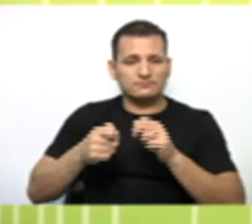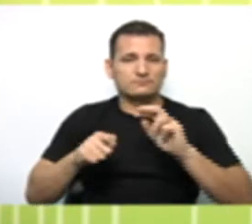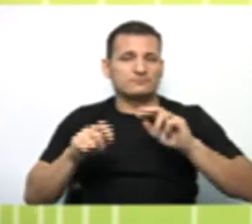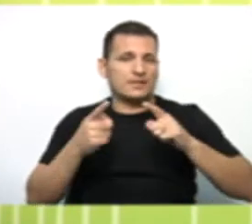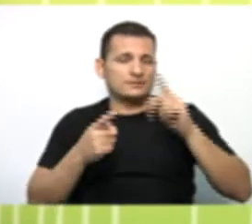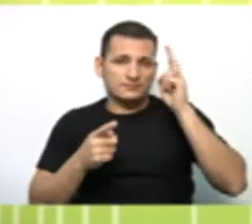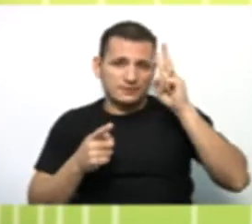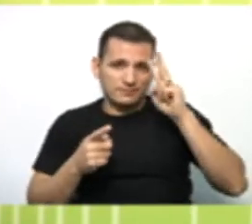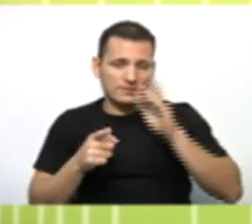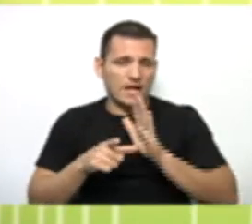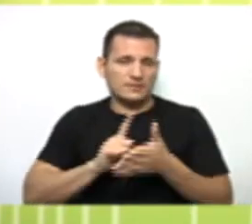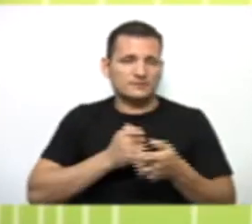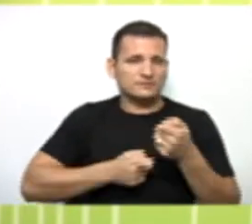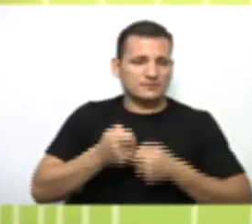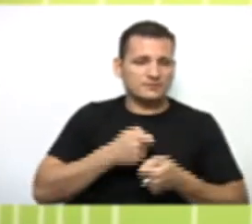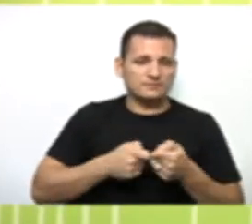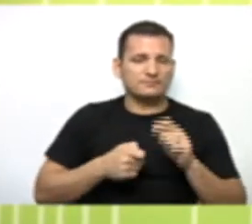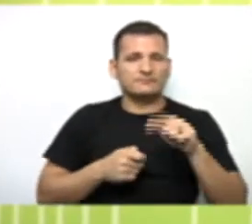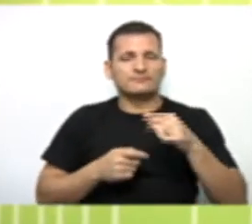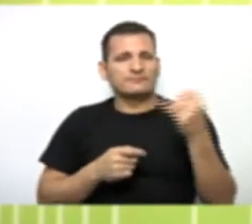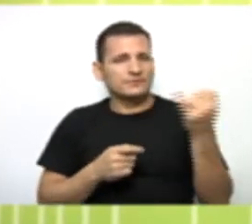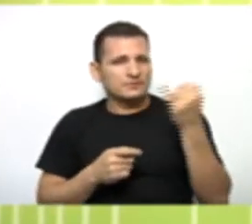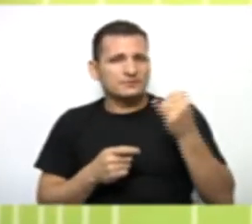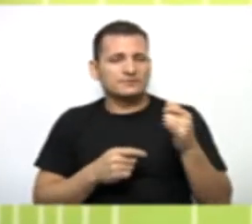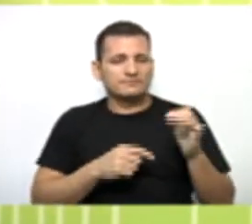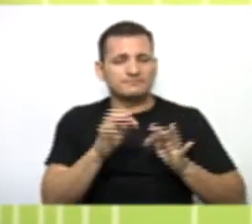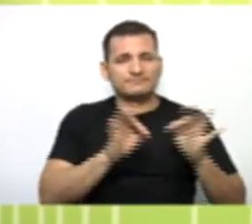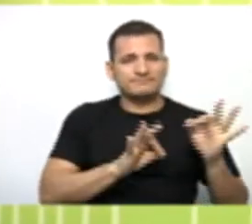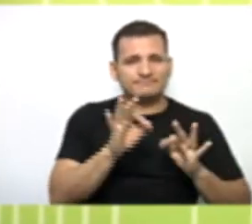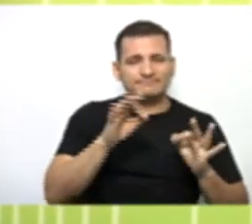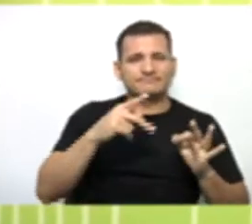antes da negociação, é importante ir lá planejar.